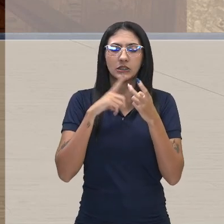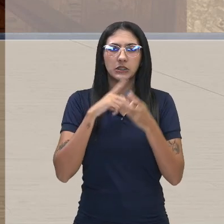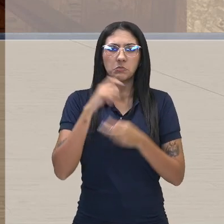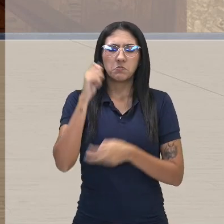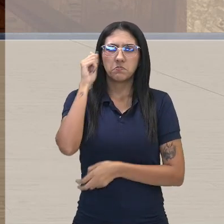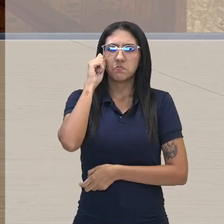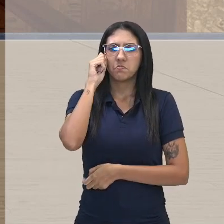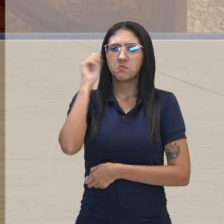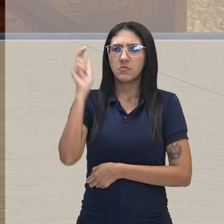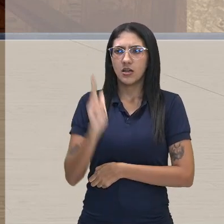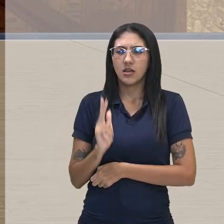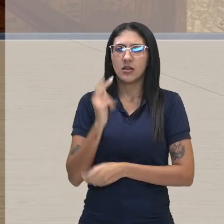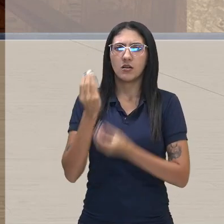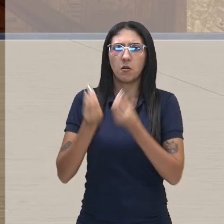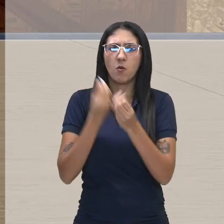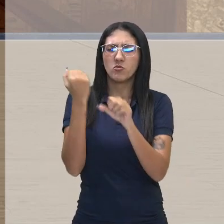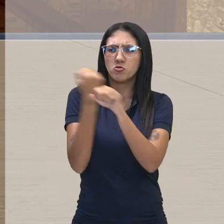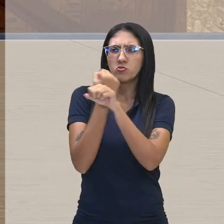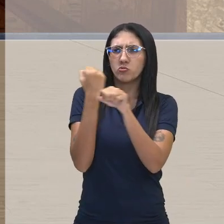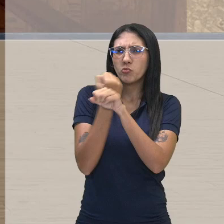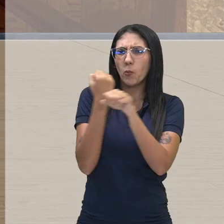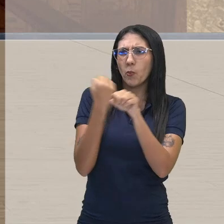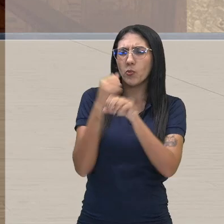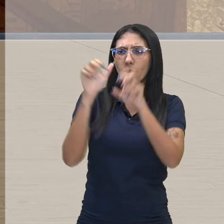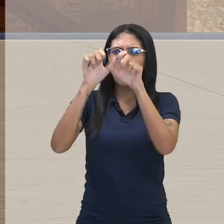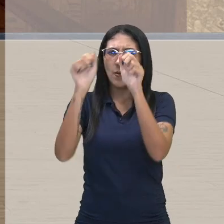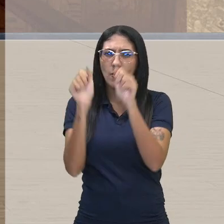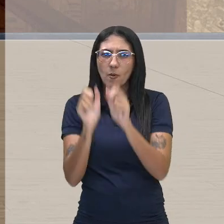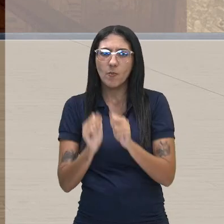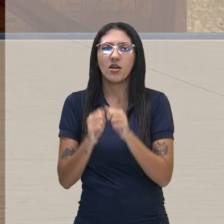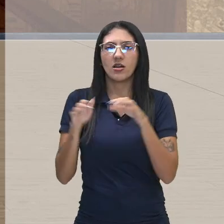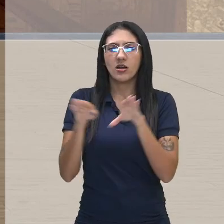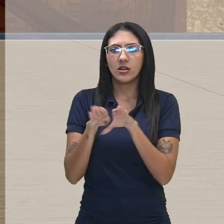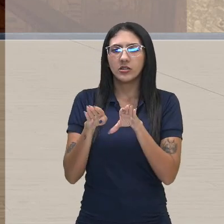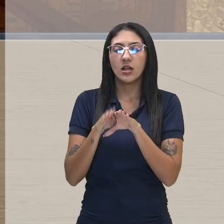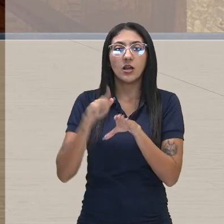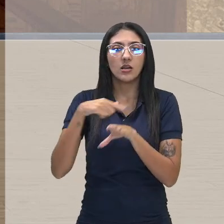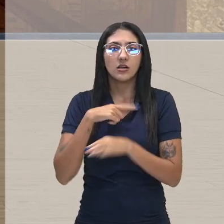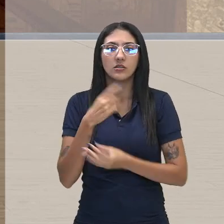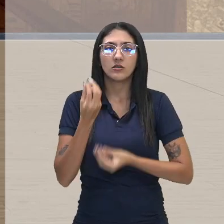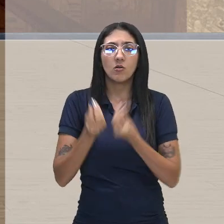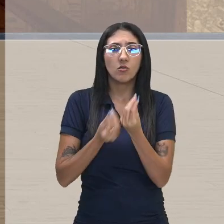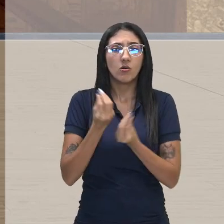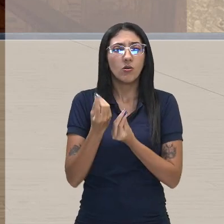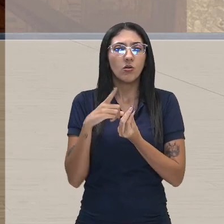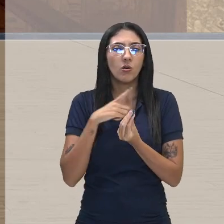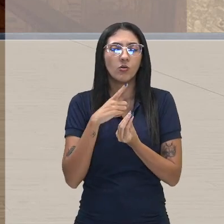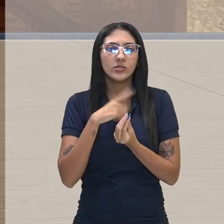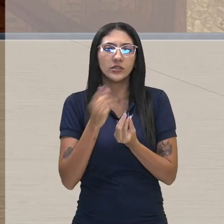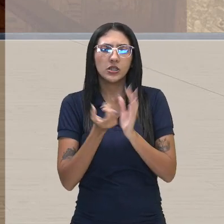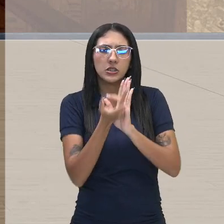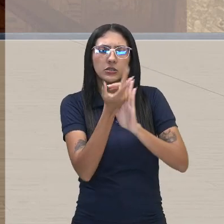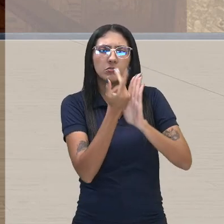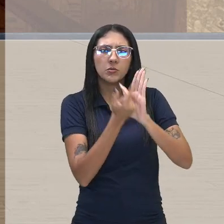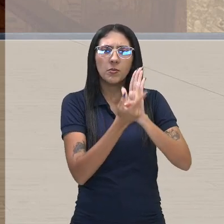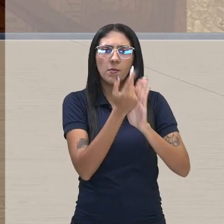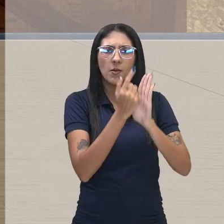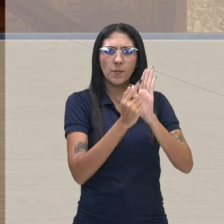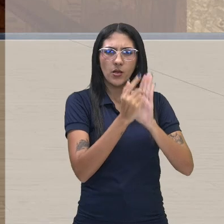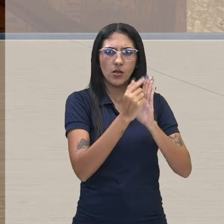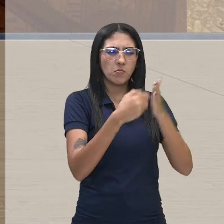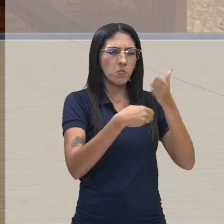sua construção e arquitetura, mas também naquilo que foi inscrito em suas